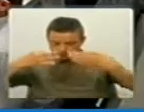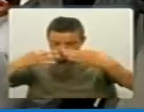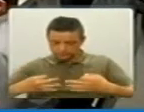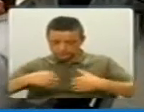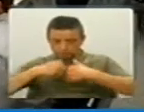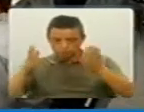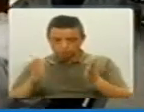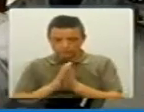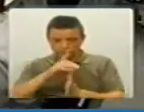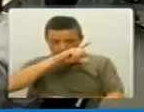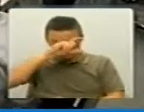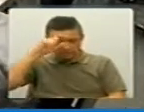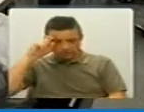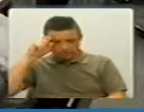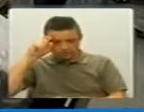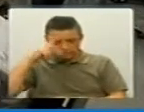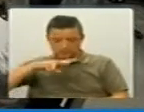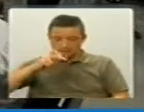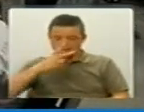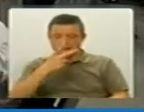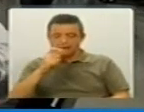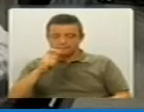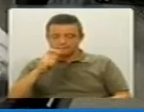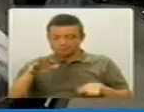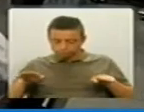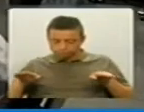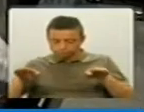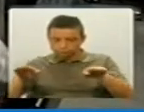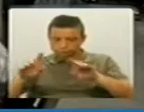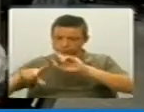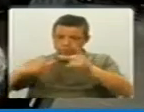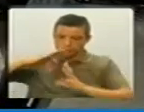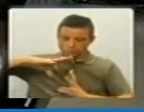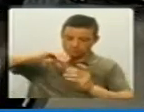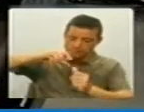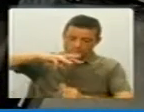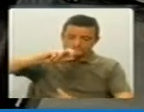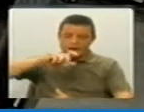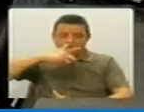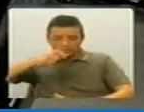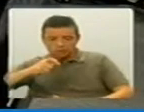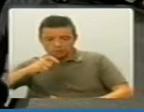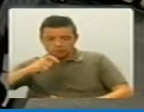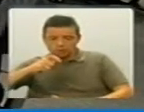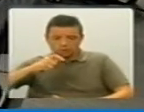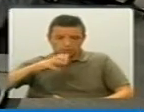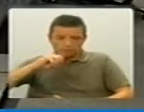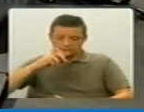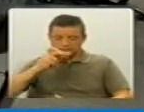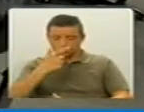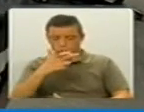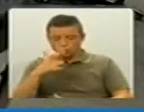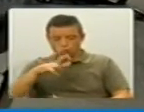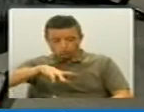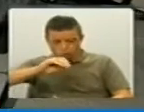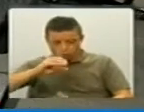as dificuldades que uma nave vai encontrar quando se dirige, por exemplo, para um planeta qualquer, para Marte, para Júpiter, para Saturno. E, portanto, nada melhor do que